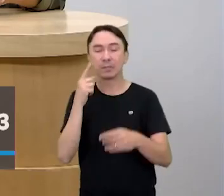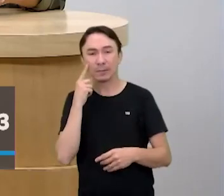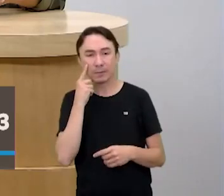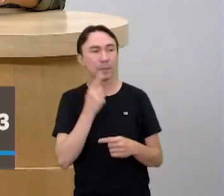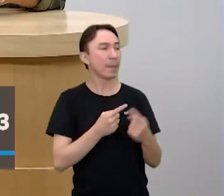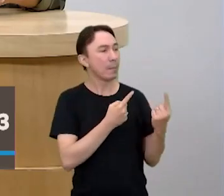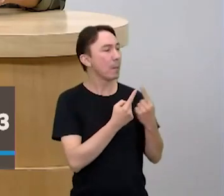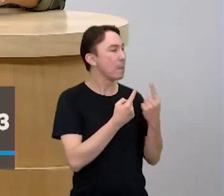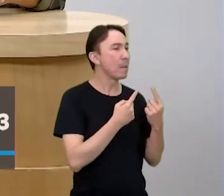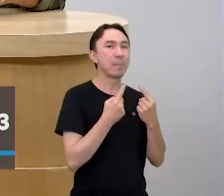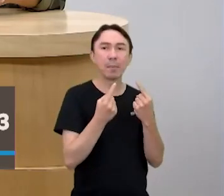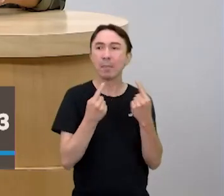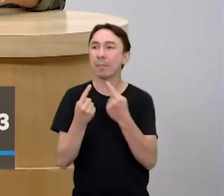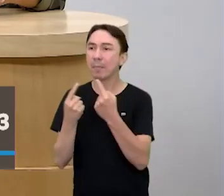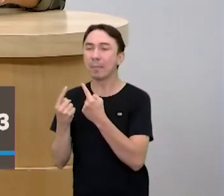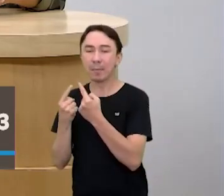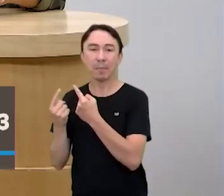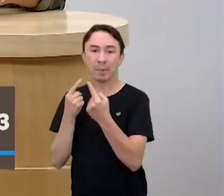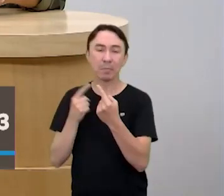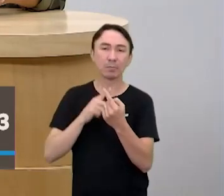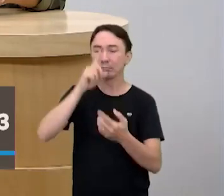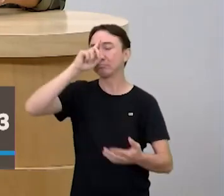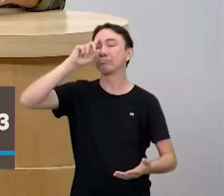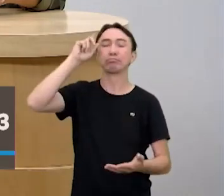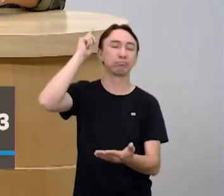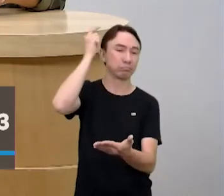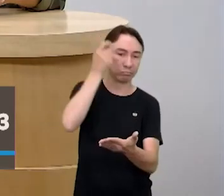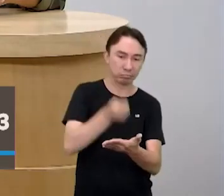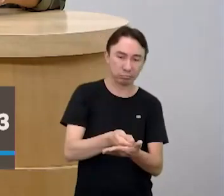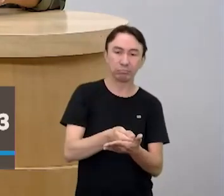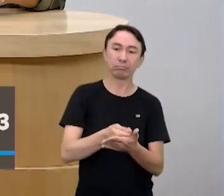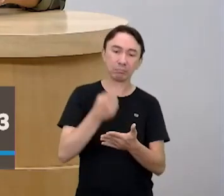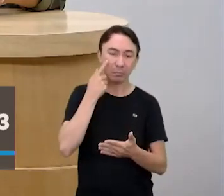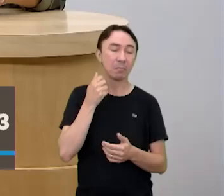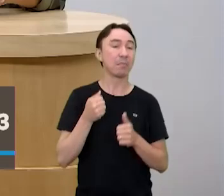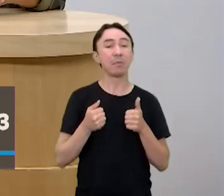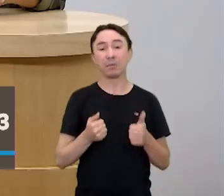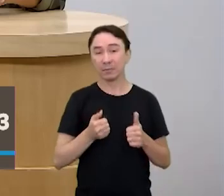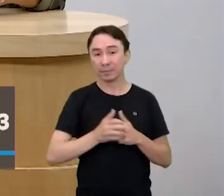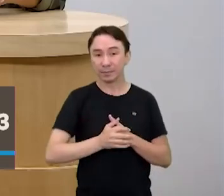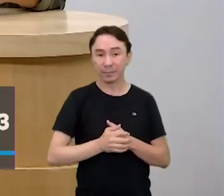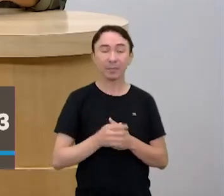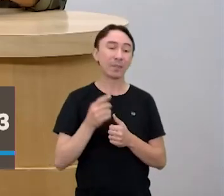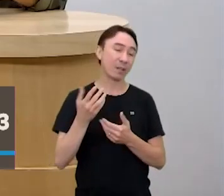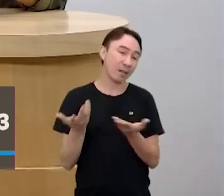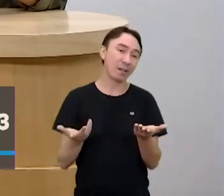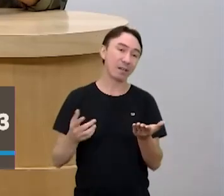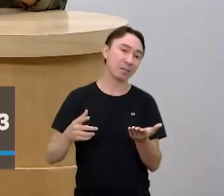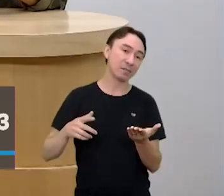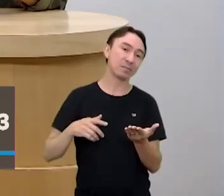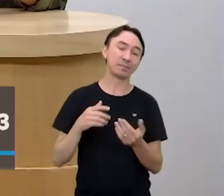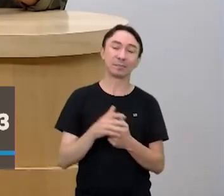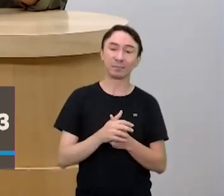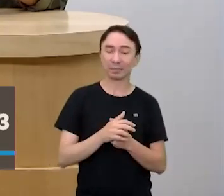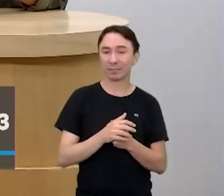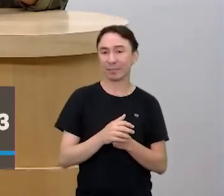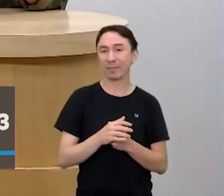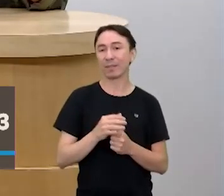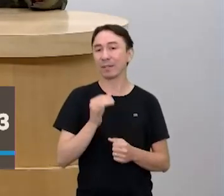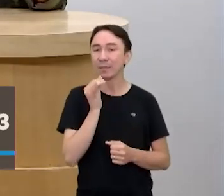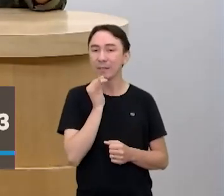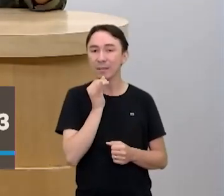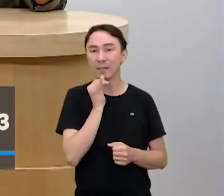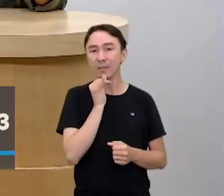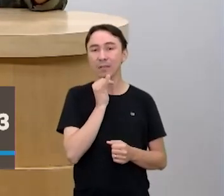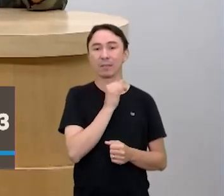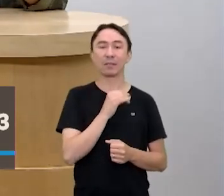por bem. Então, eles escolhem pessoas representantes que vão lá, ou seja, tudo, na verdade, é do pequenininho, né? Eu acho que só de você ter um espaço